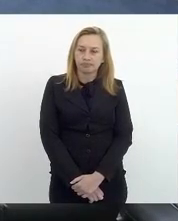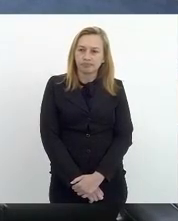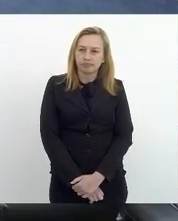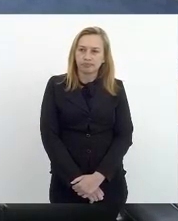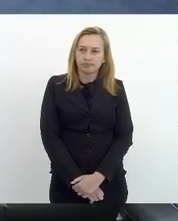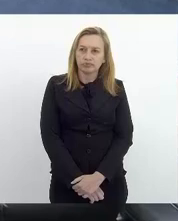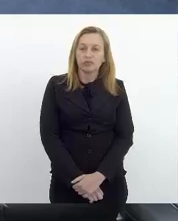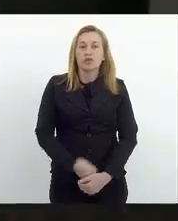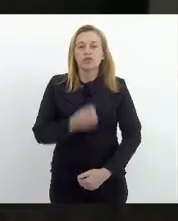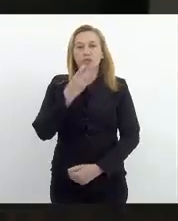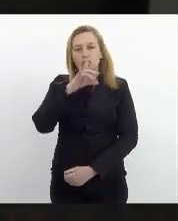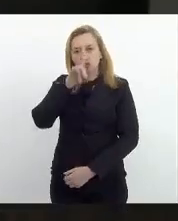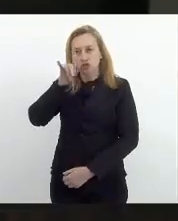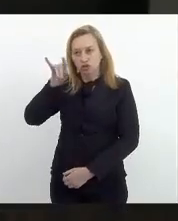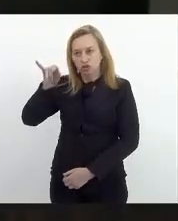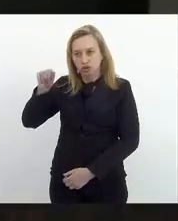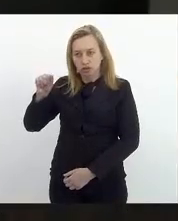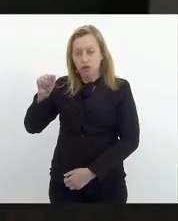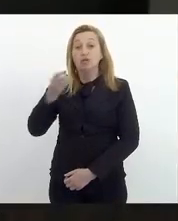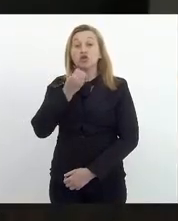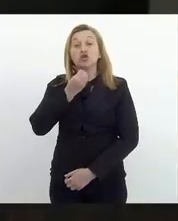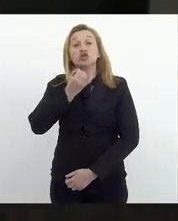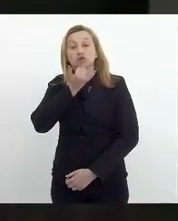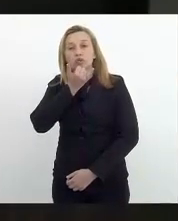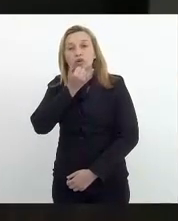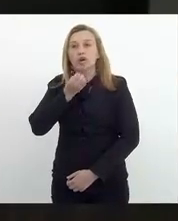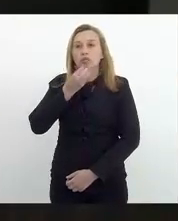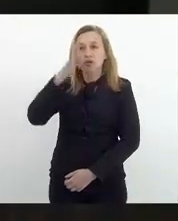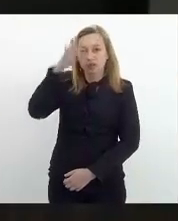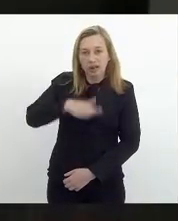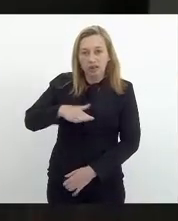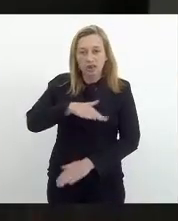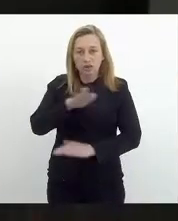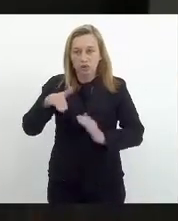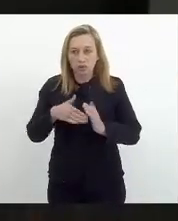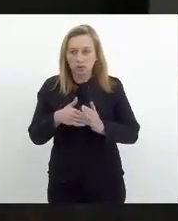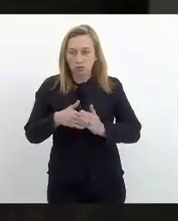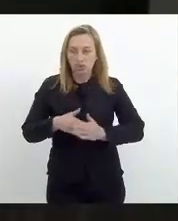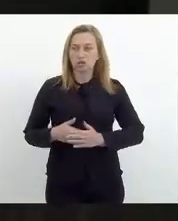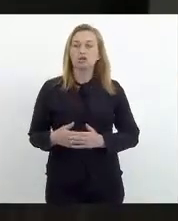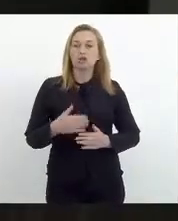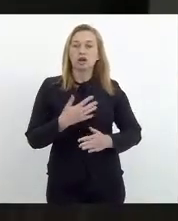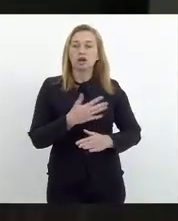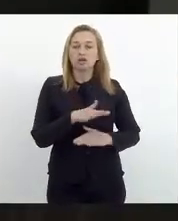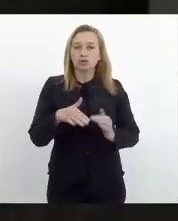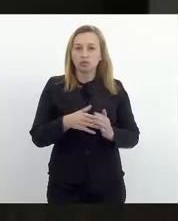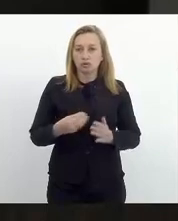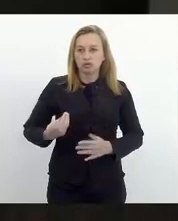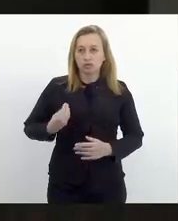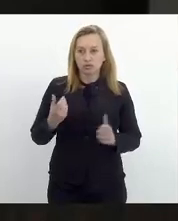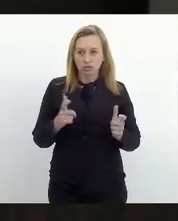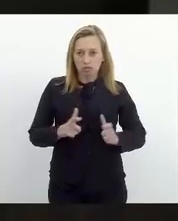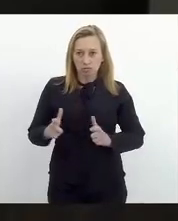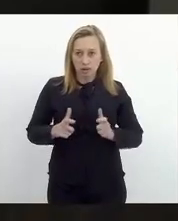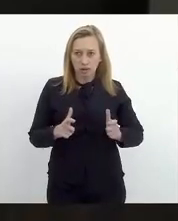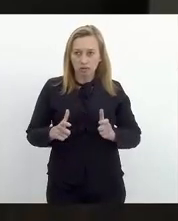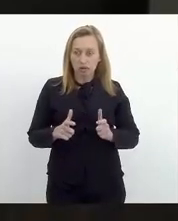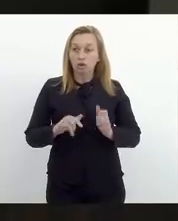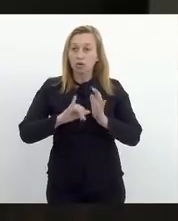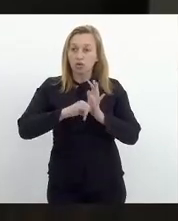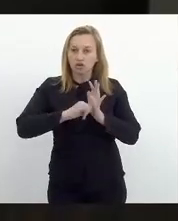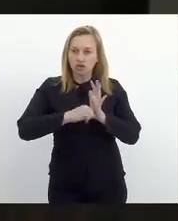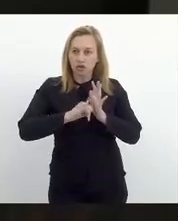Oi bom dia bom dia não Boa tarde a todos o primeiro tá tudo de presentes conforme